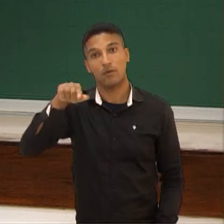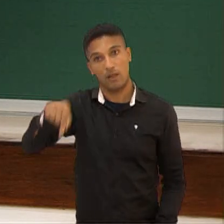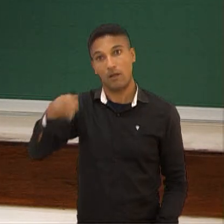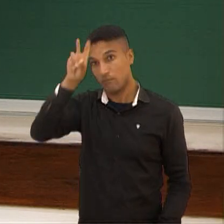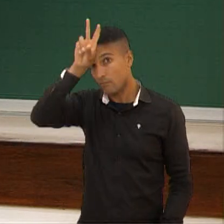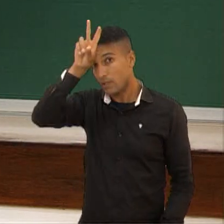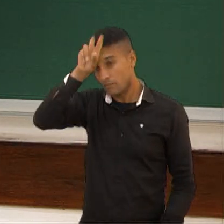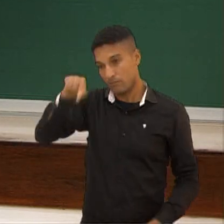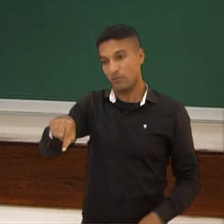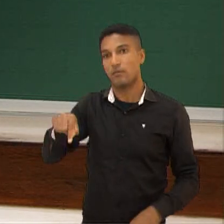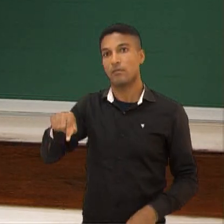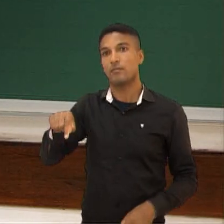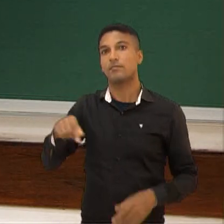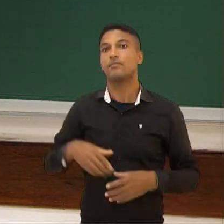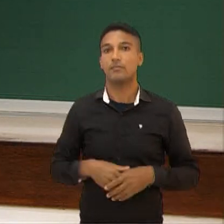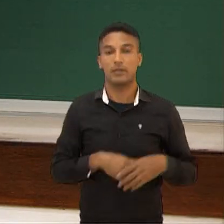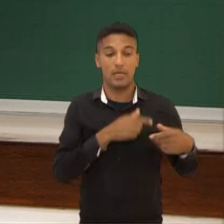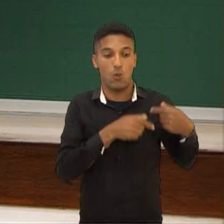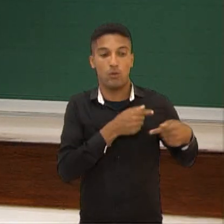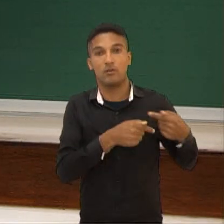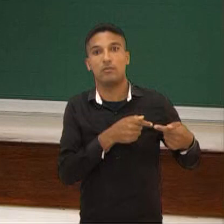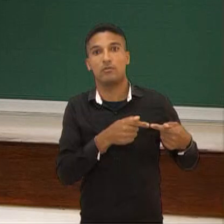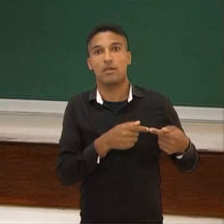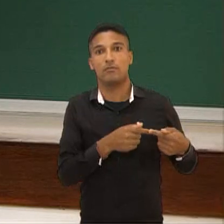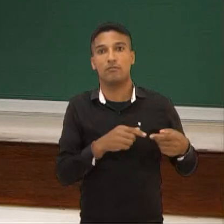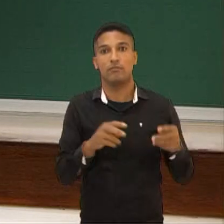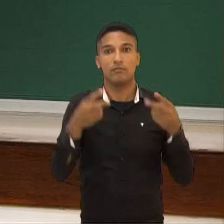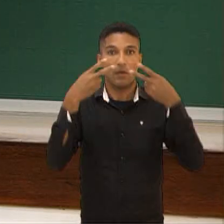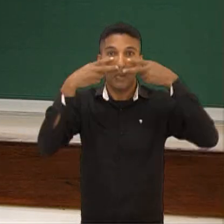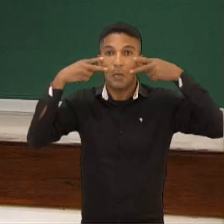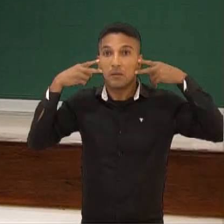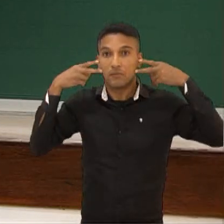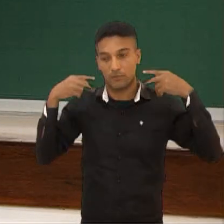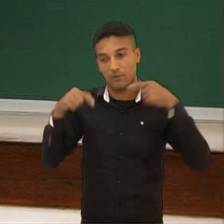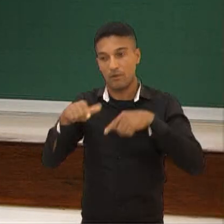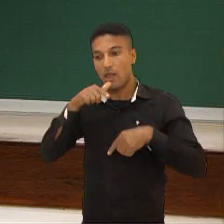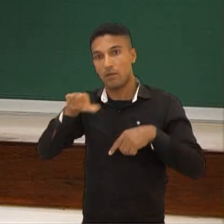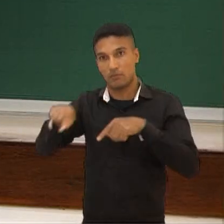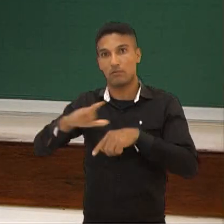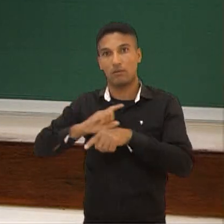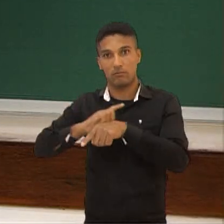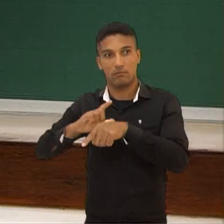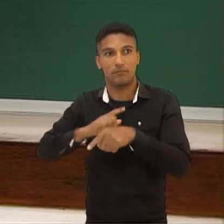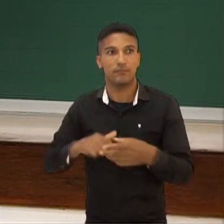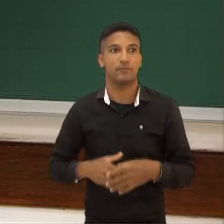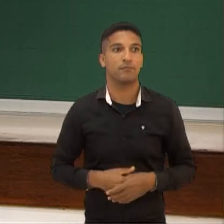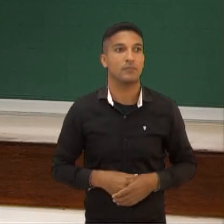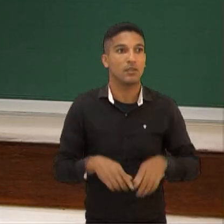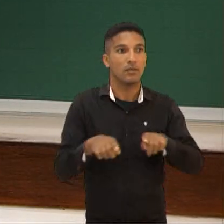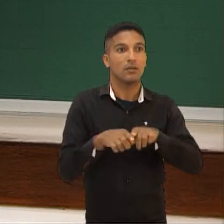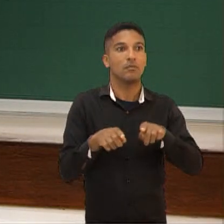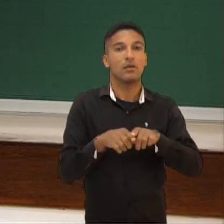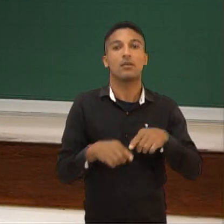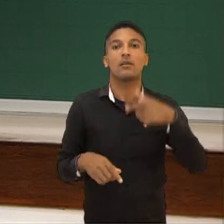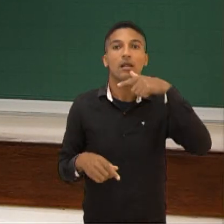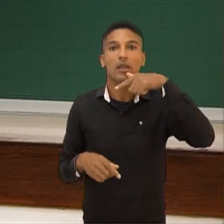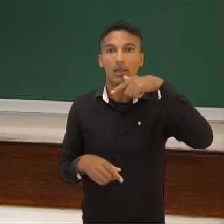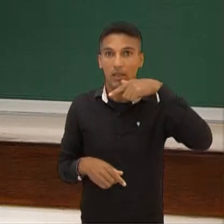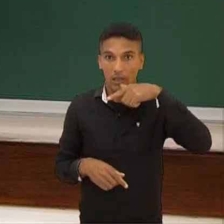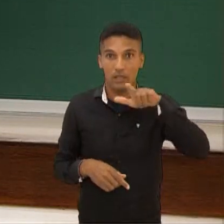todos, 3%. E de línguas estrangeiras, 0,2%. Então, é bem pouco,